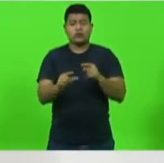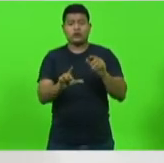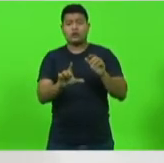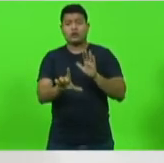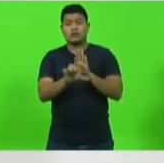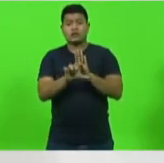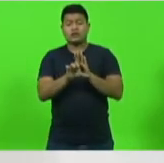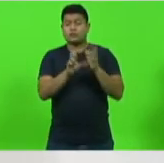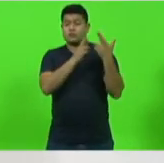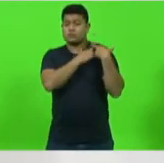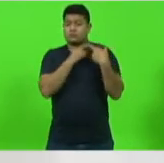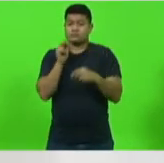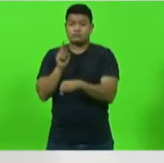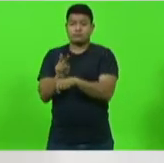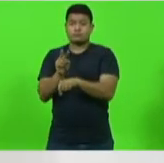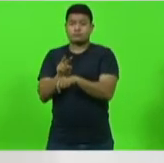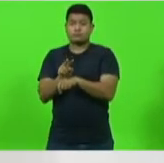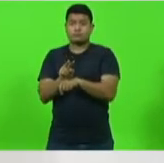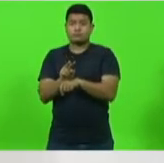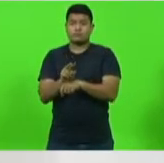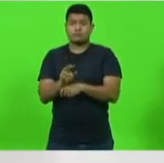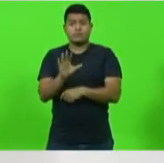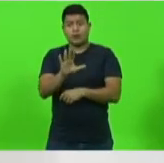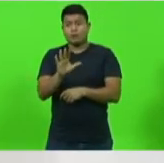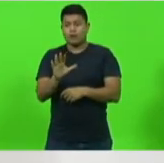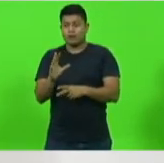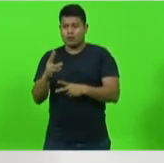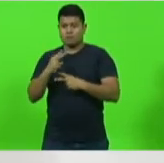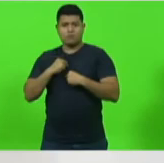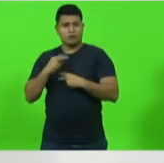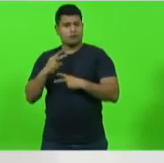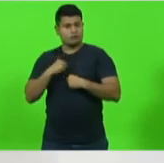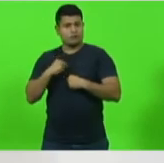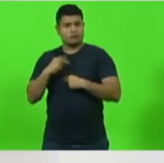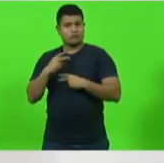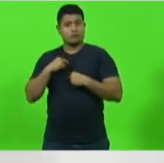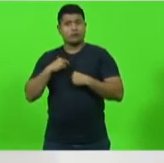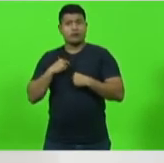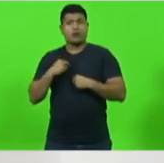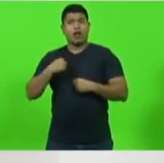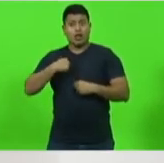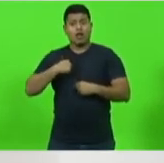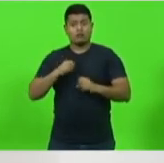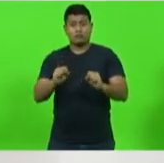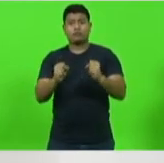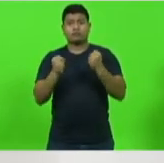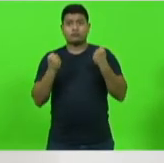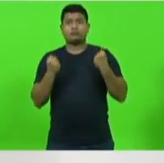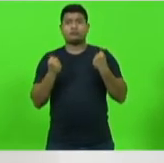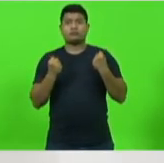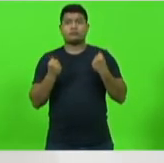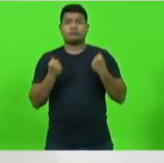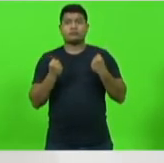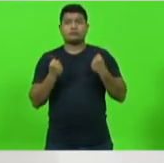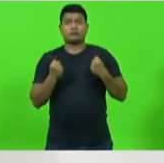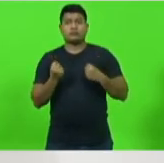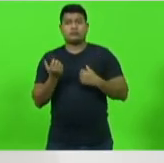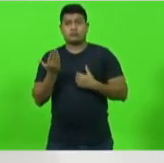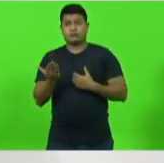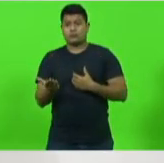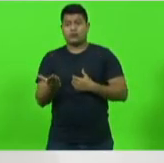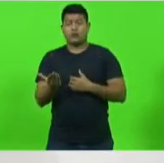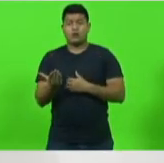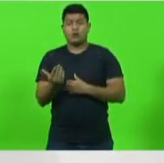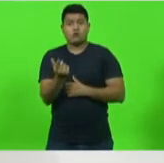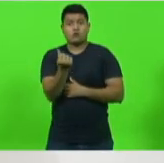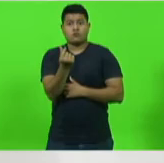mérito. Pois bem, vamos à questão de mérito. Eu defendo, sim, que o recurso tirado do